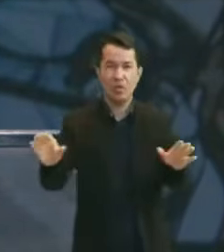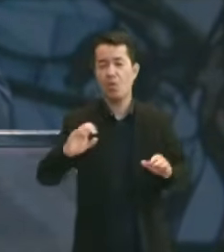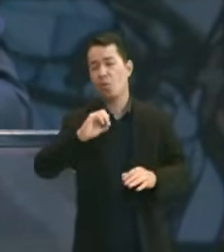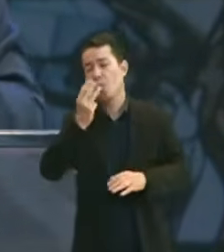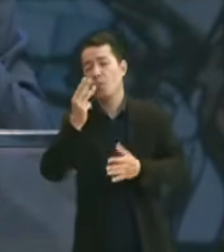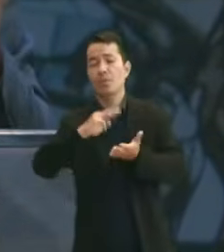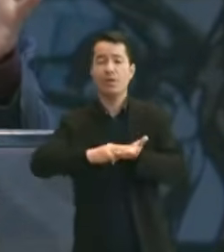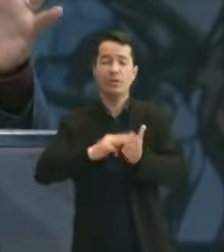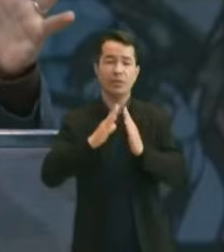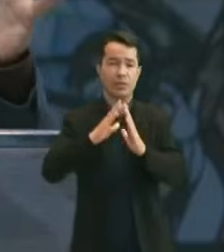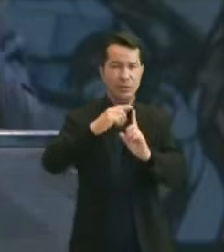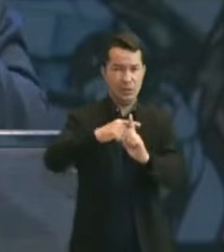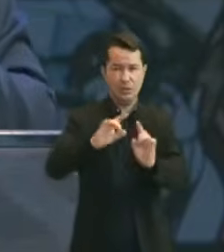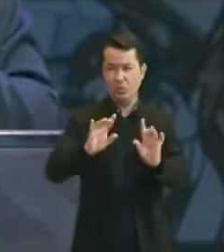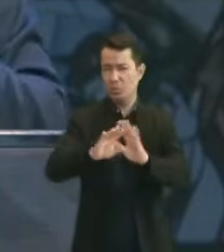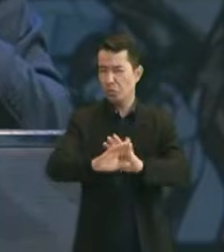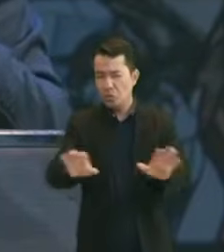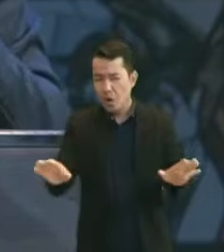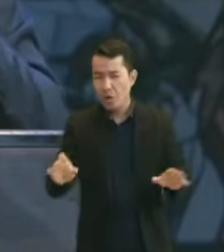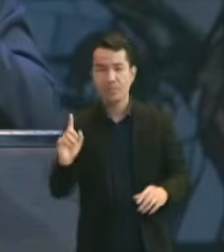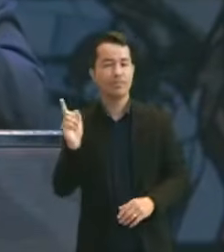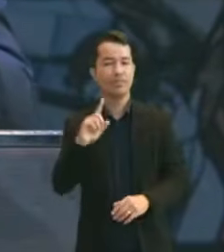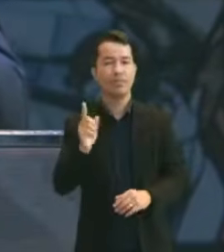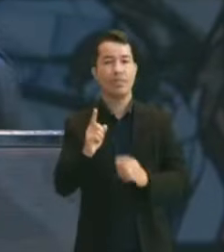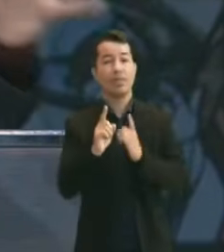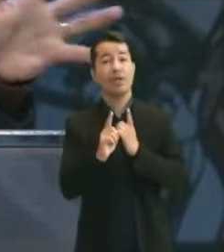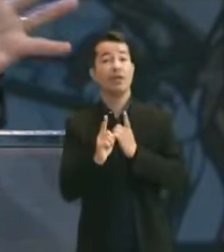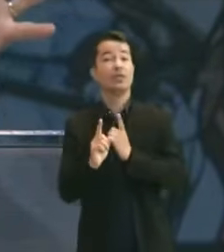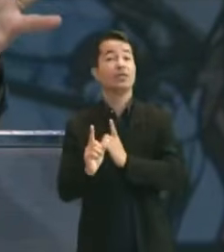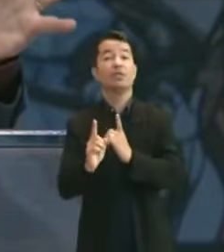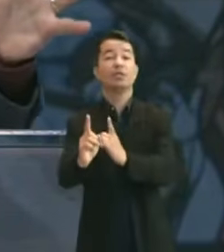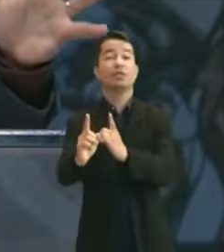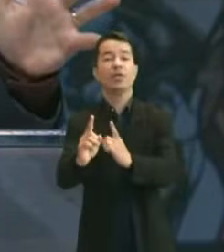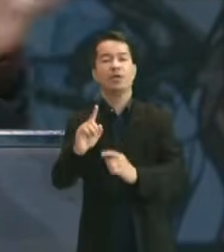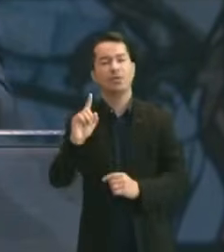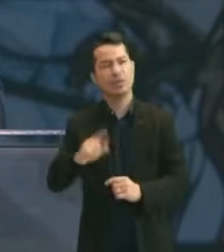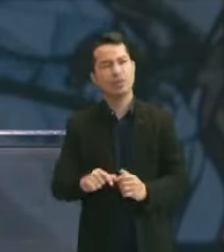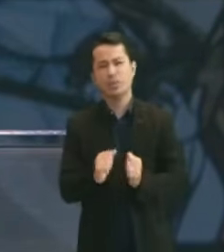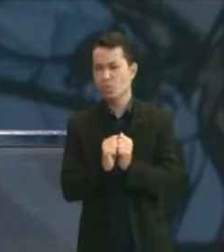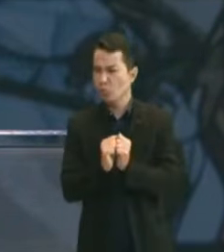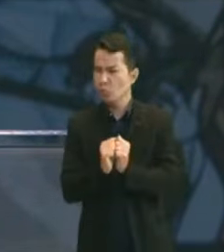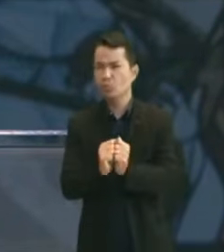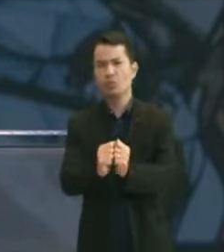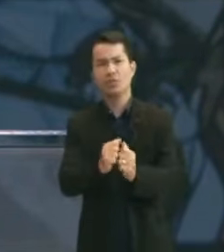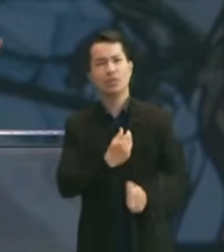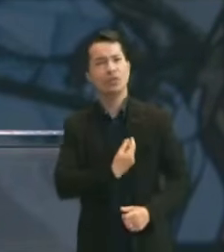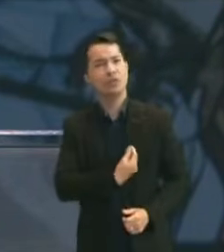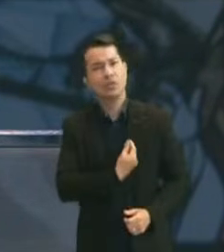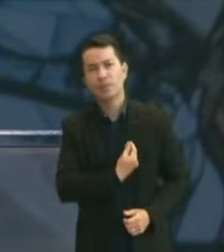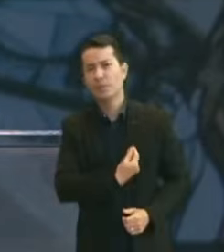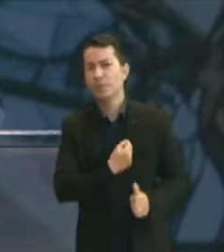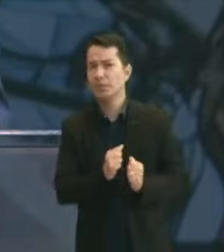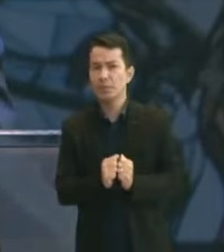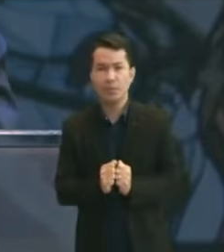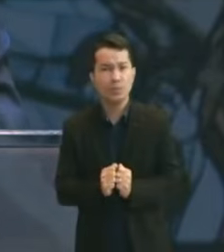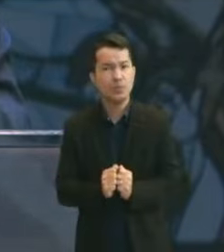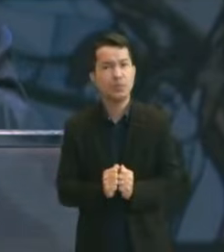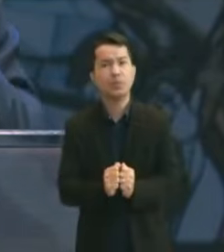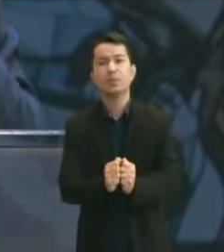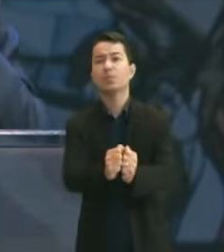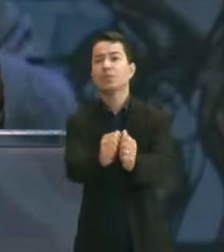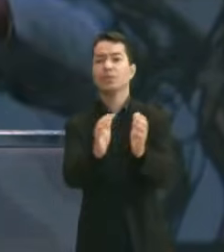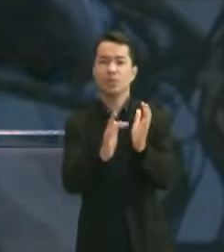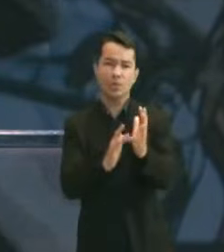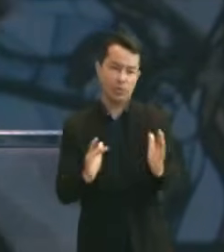igreja. Mas eu diria para você que o discipulado ele é muito mais amplo. Ele acompanha toda a nossa jornada com Cristo.